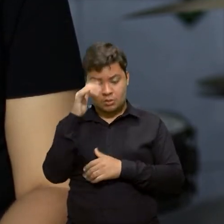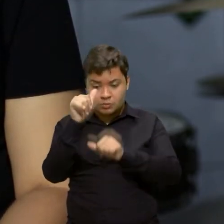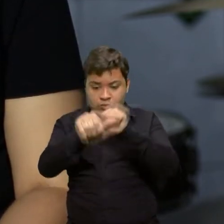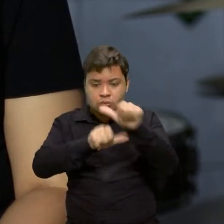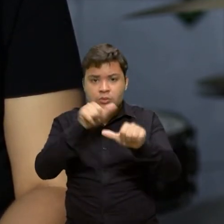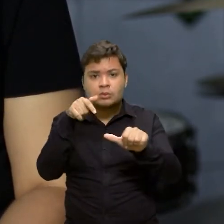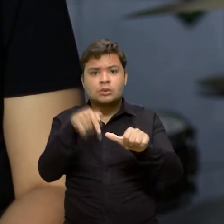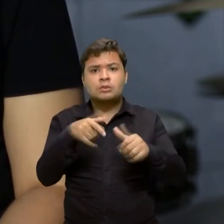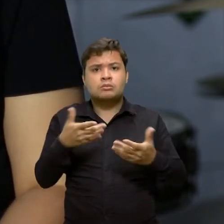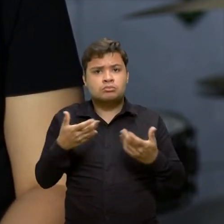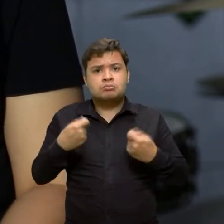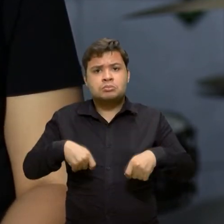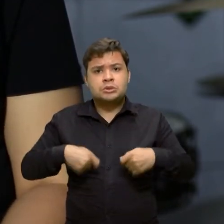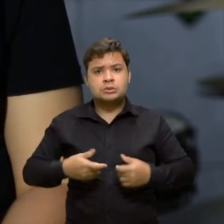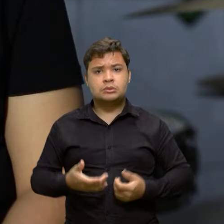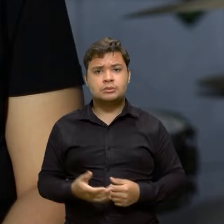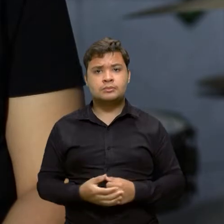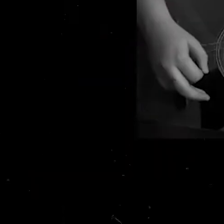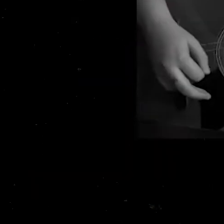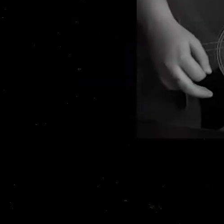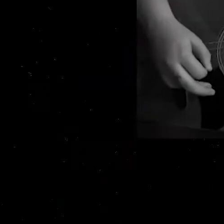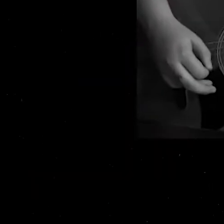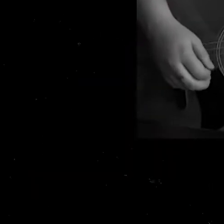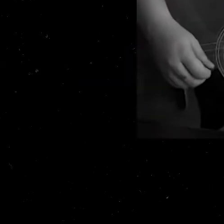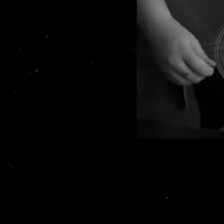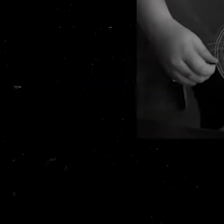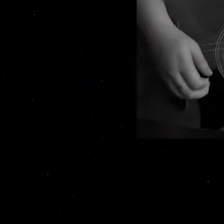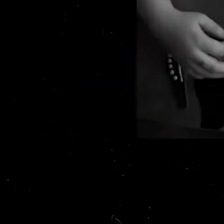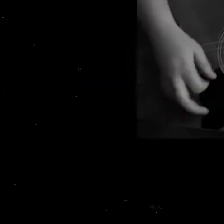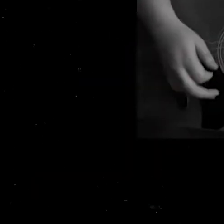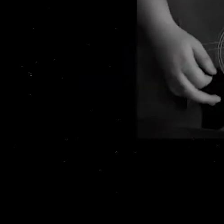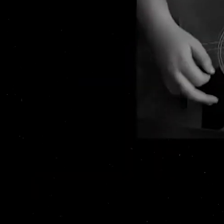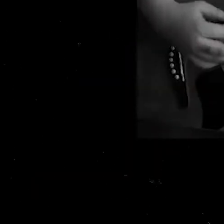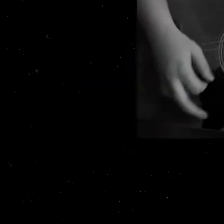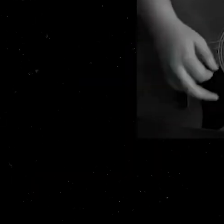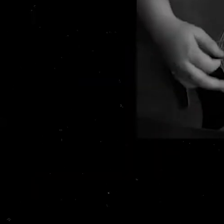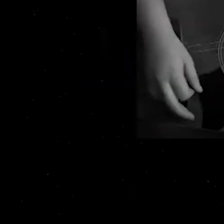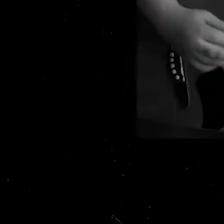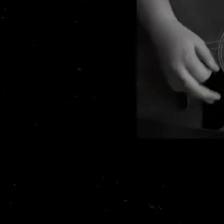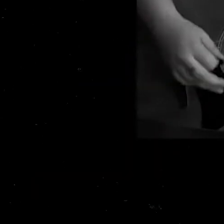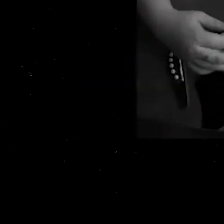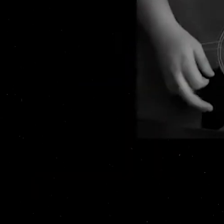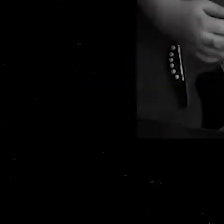não muda, não evolui. Rolling back to you.